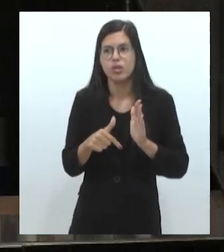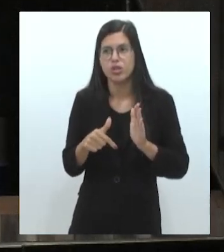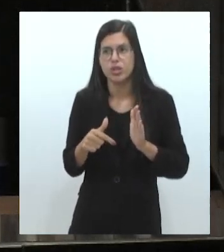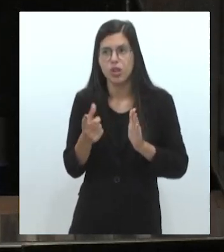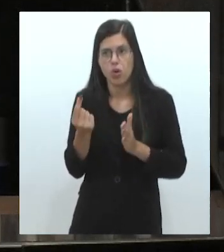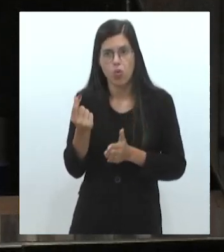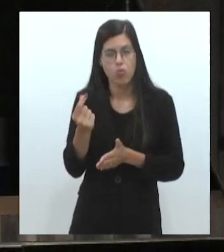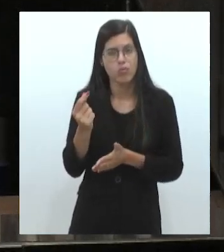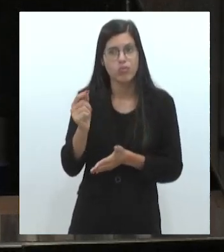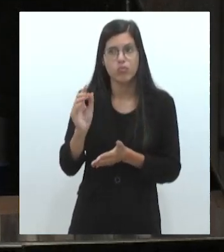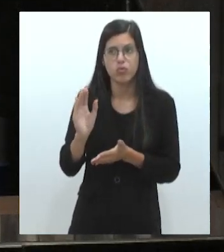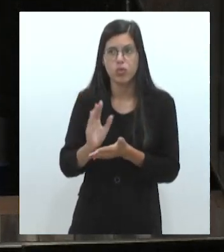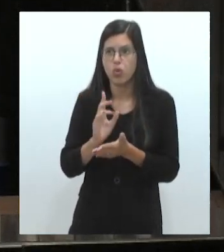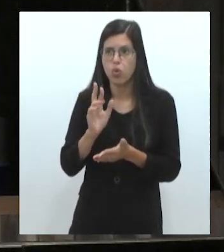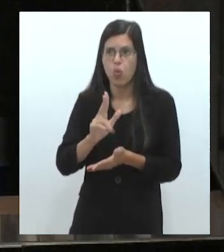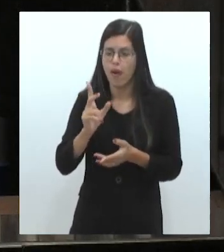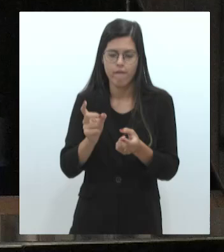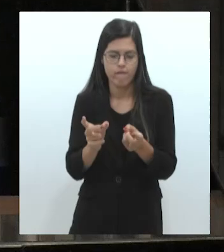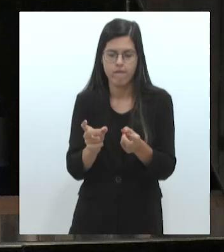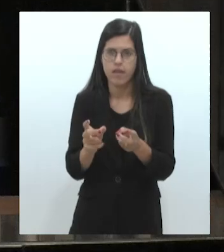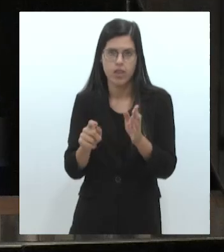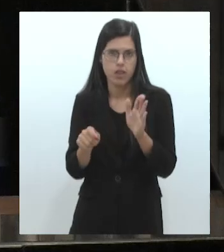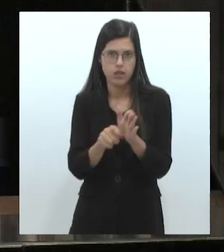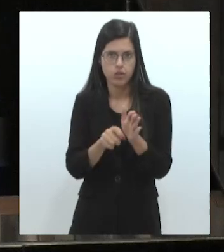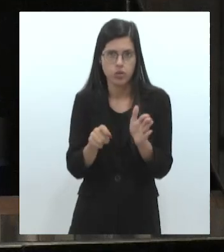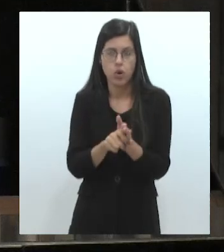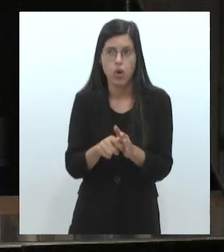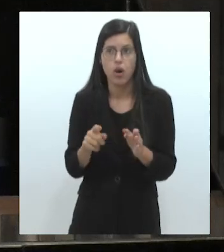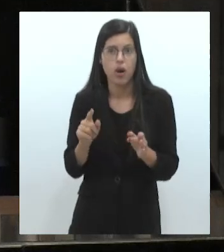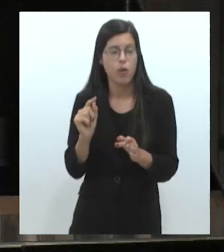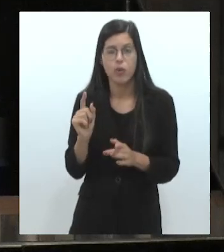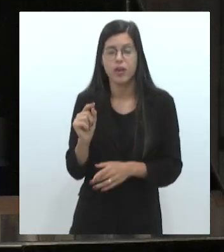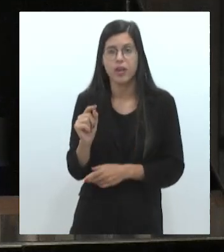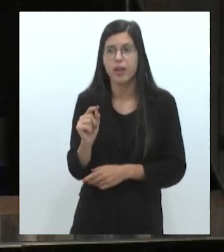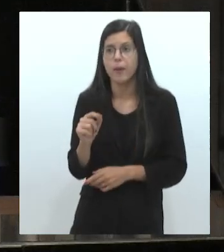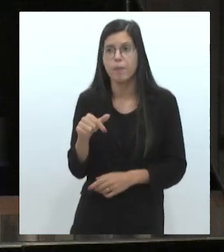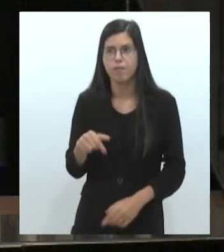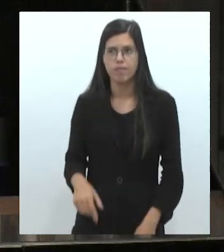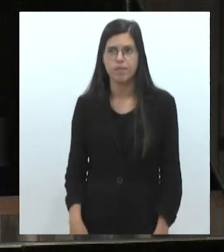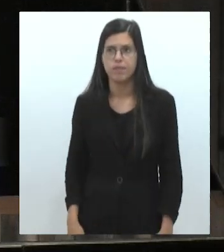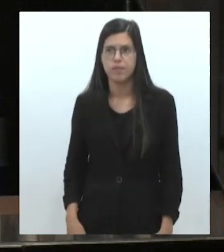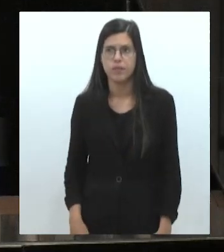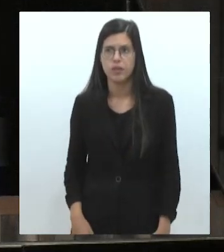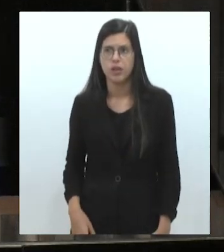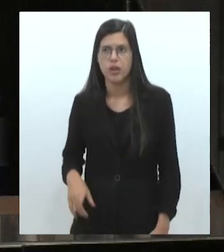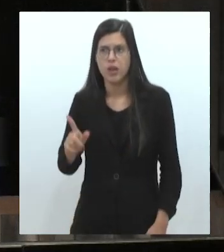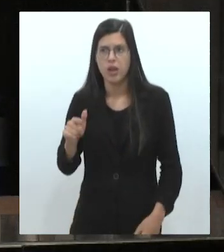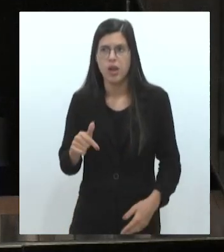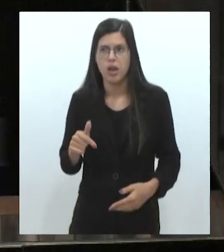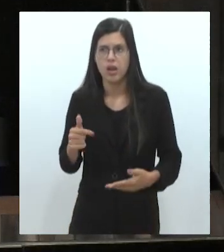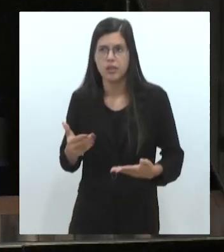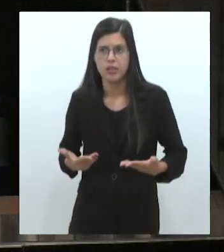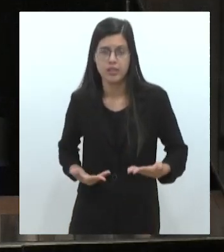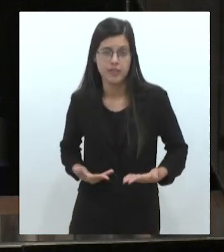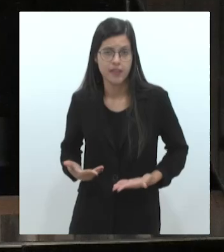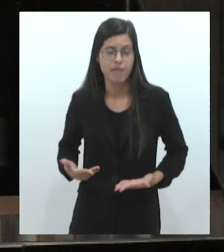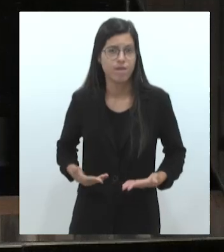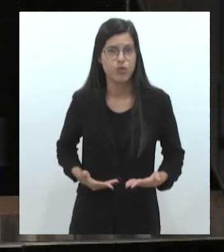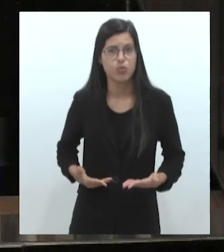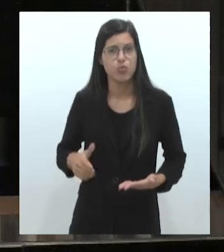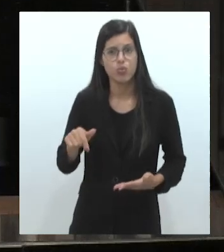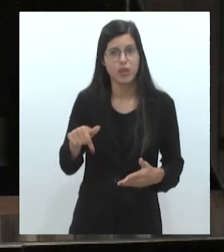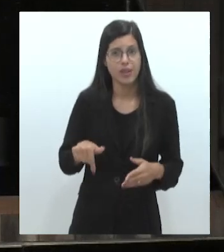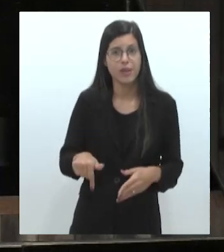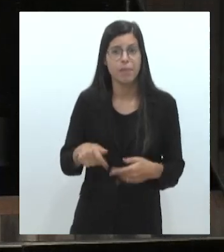sequer é a venda de ilícitos. É, sobretudo, a monopolização de serviços que deveriam ser públicos.